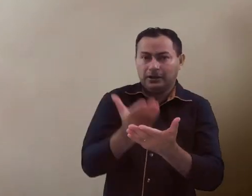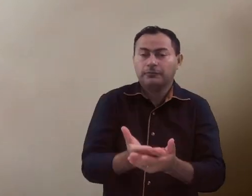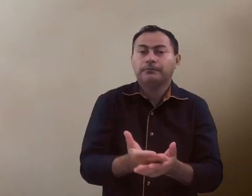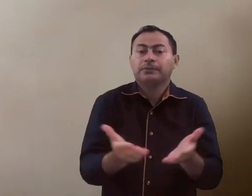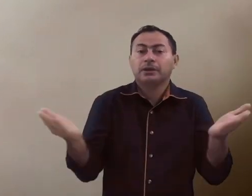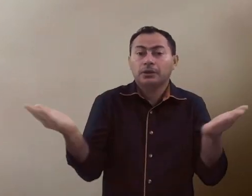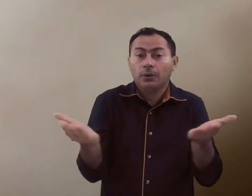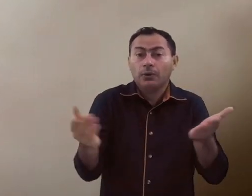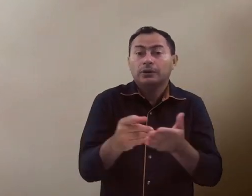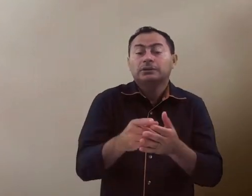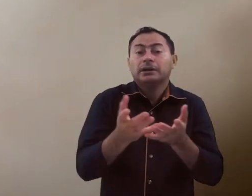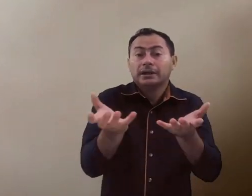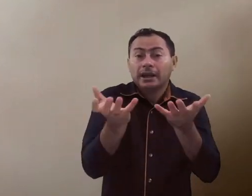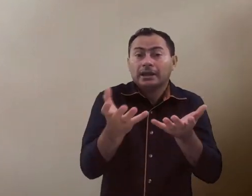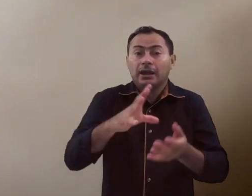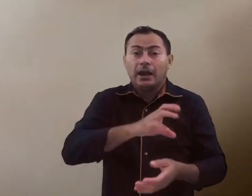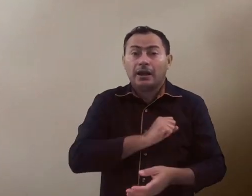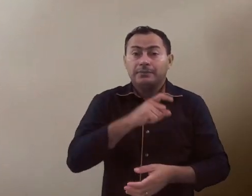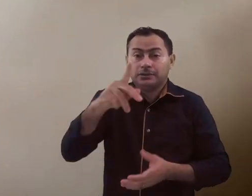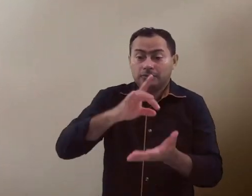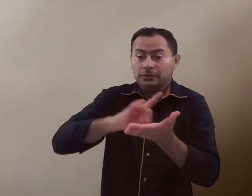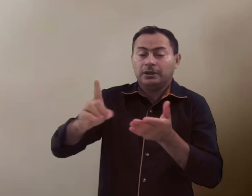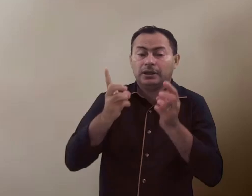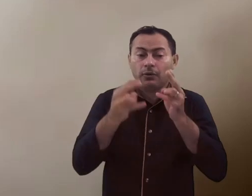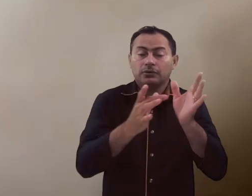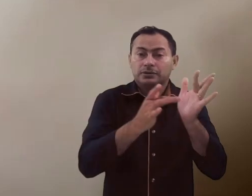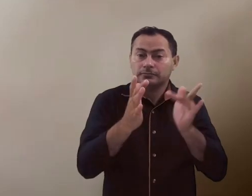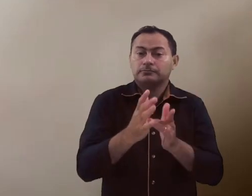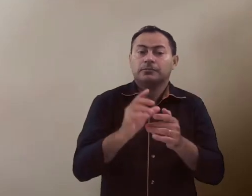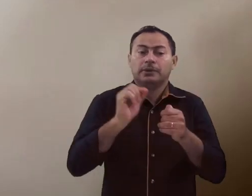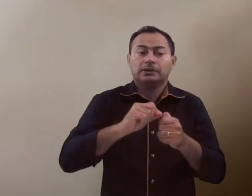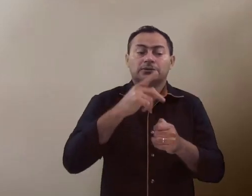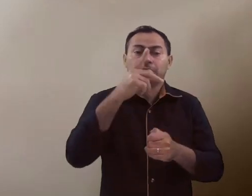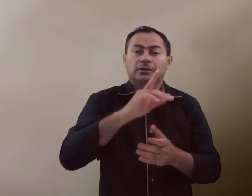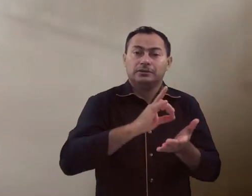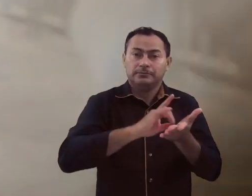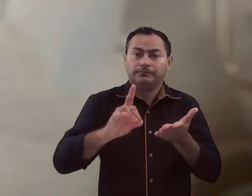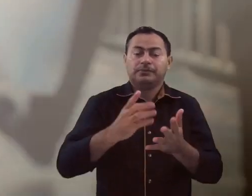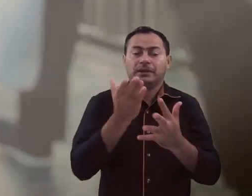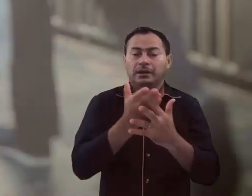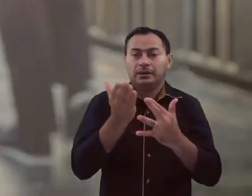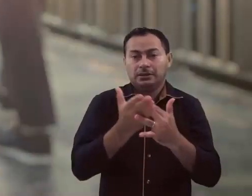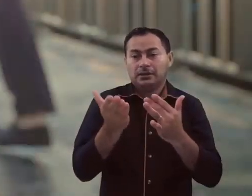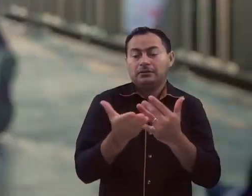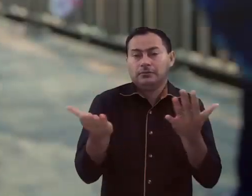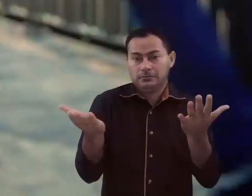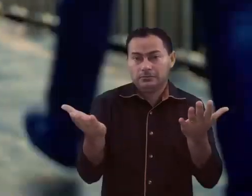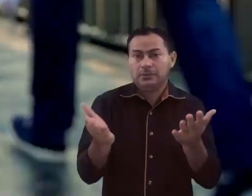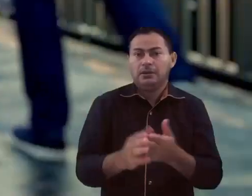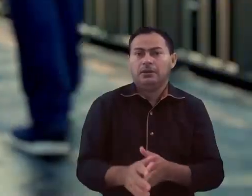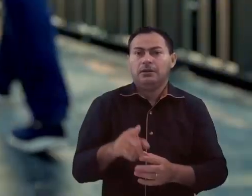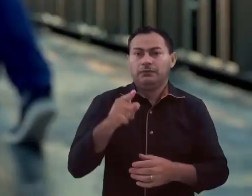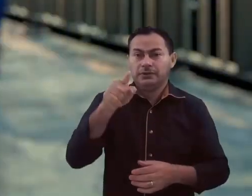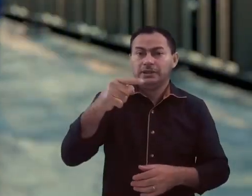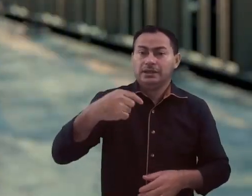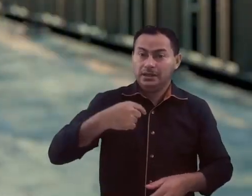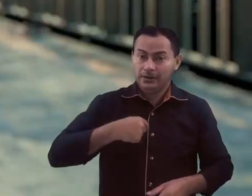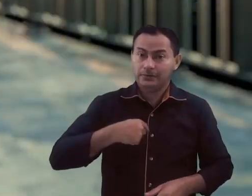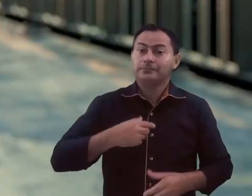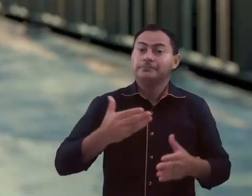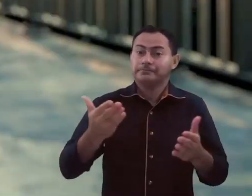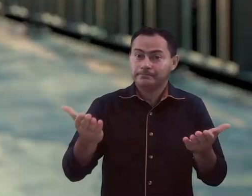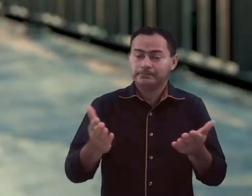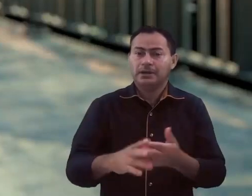E hoje Ele quer que você ame os seus inimigos, como Ele amou os dele. Entre eles, você e